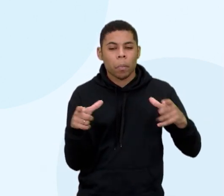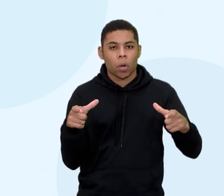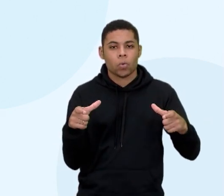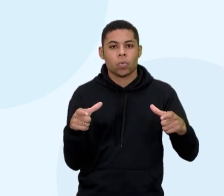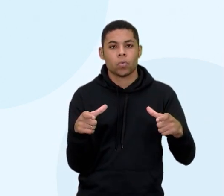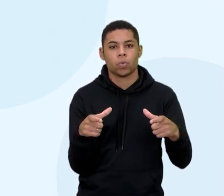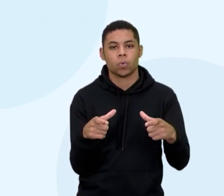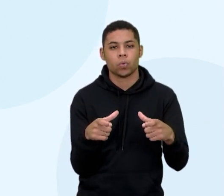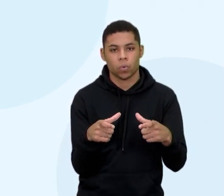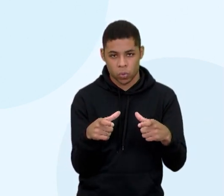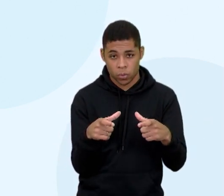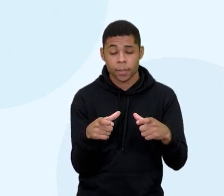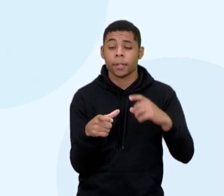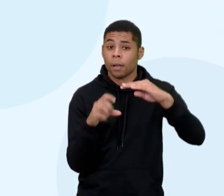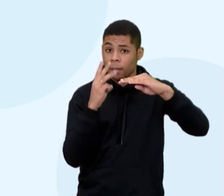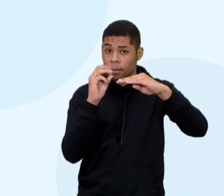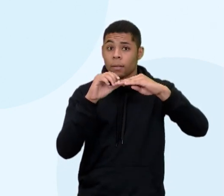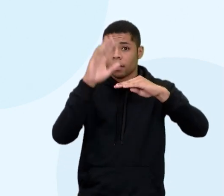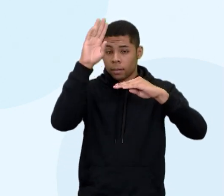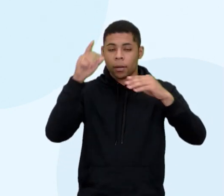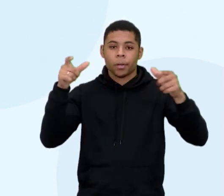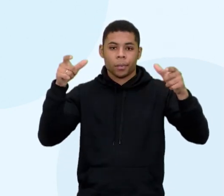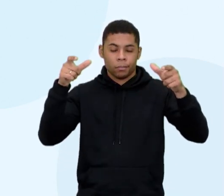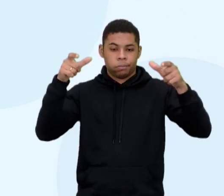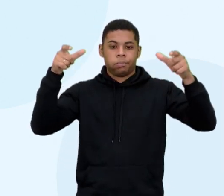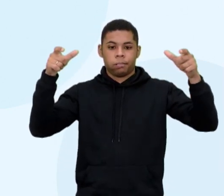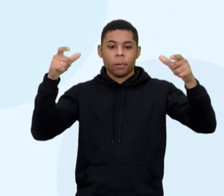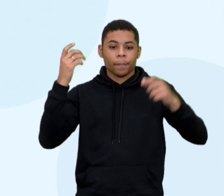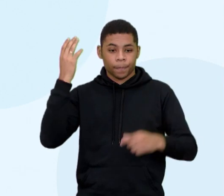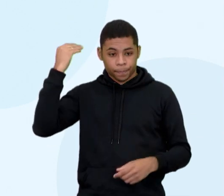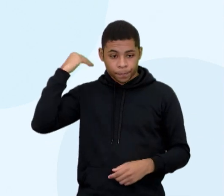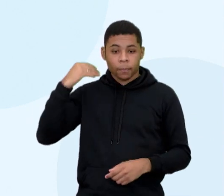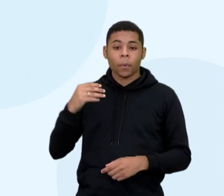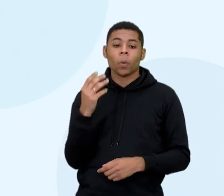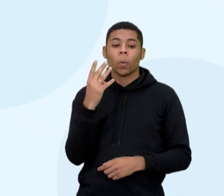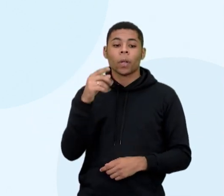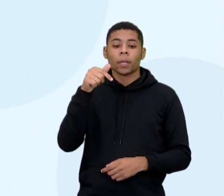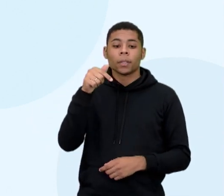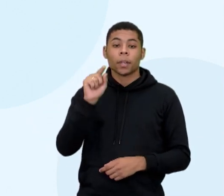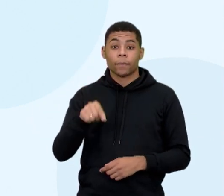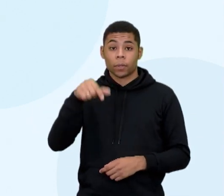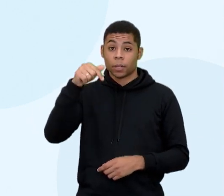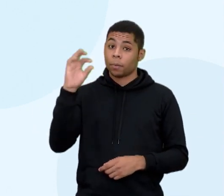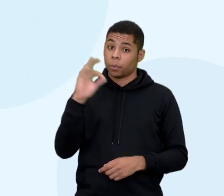Essa estimativa era de 47,7%, passando para